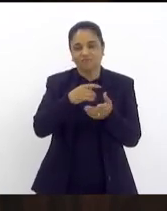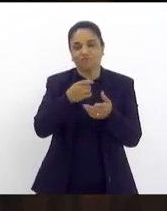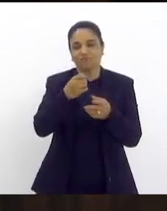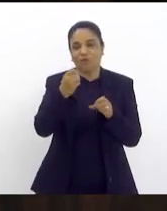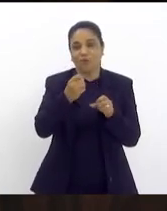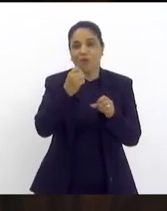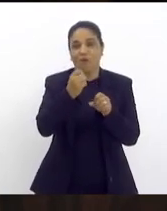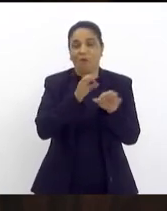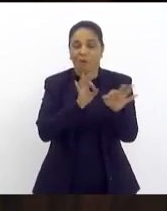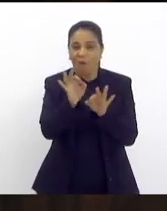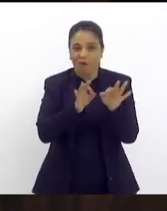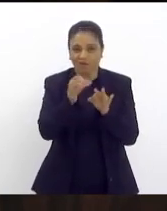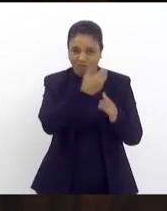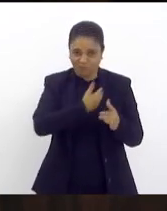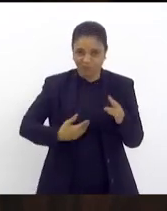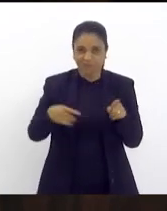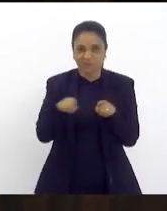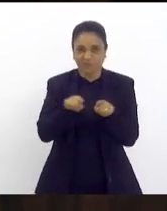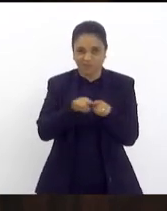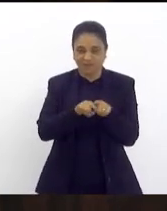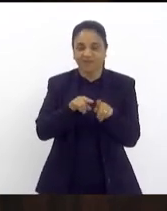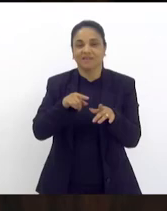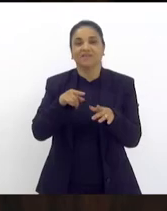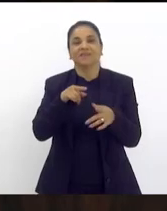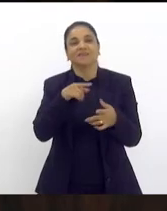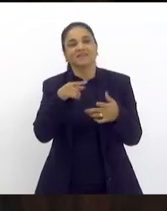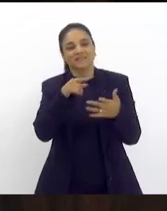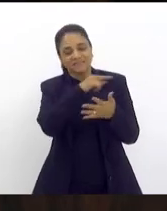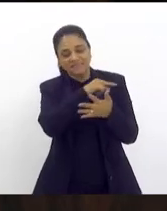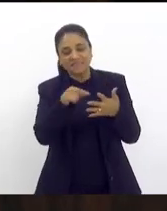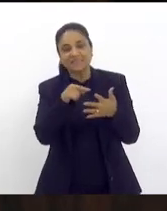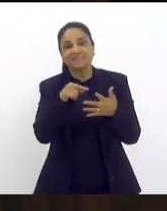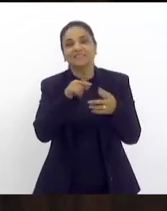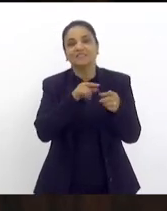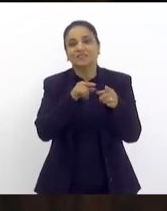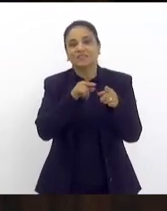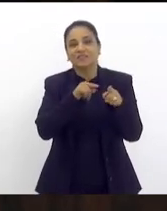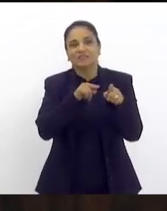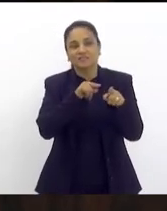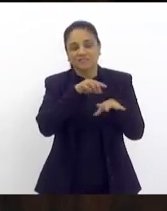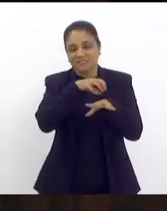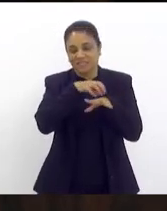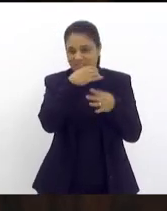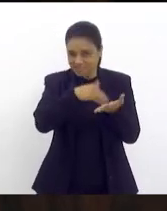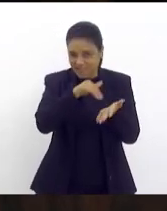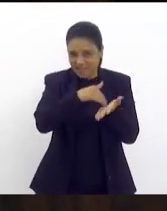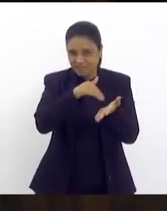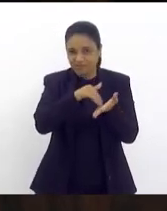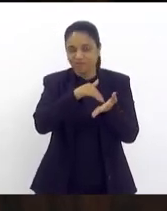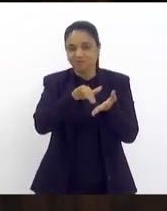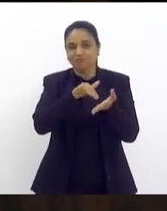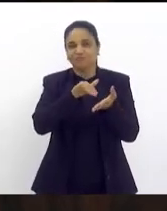Rezende. Secretário de Licitações e Contratos de Itaguaí, Samuel Moreira.